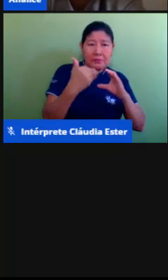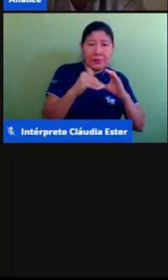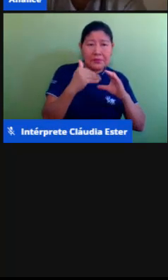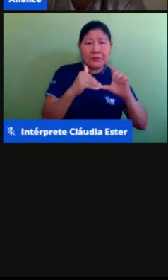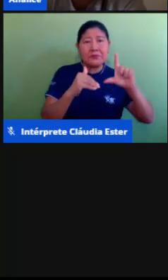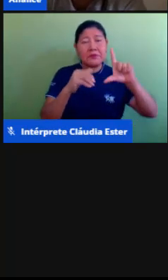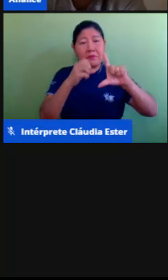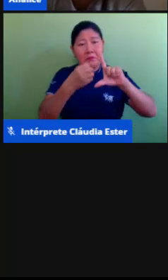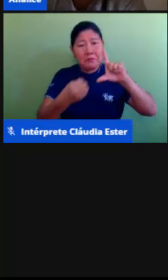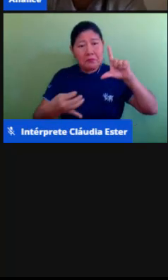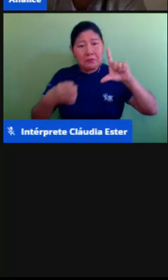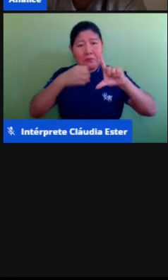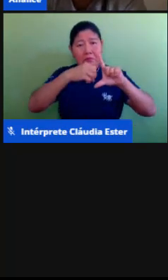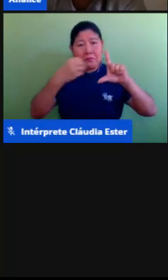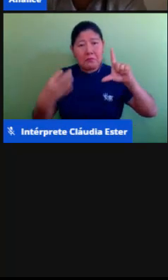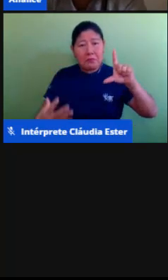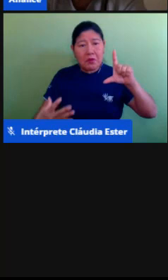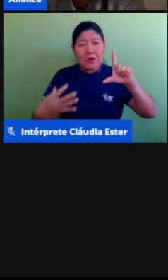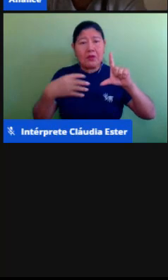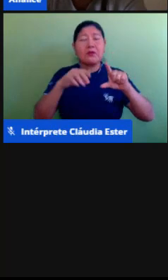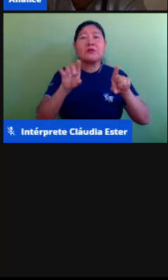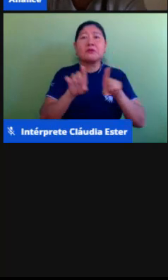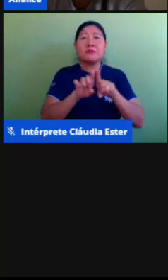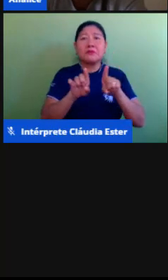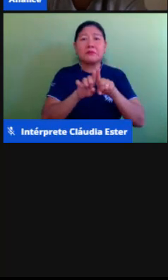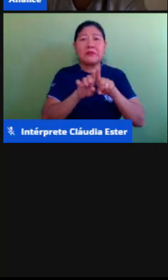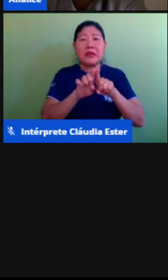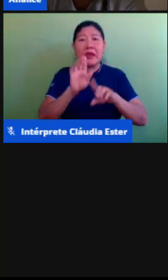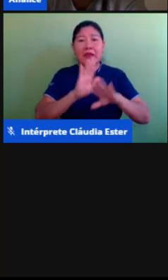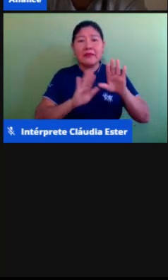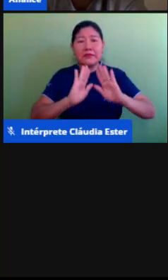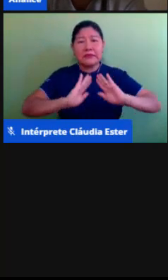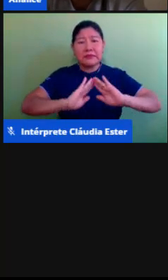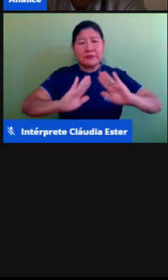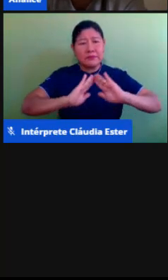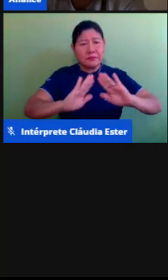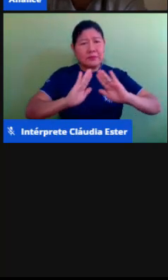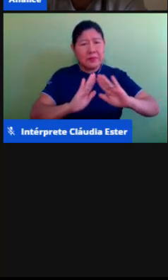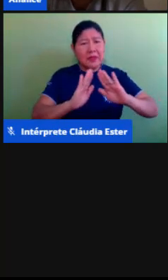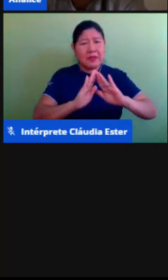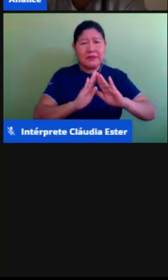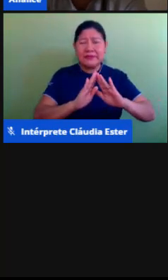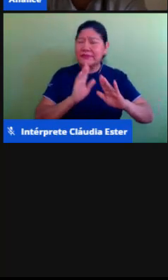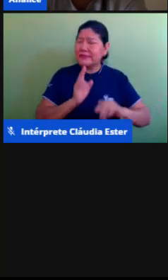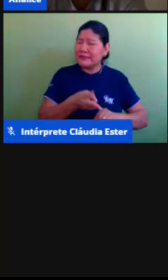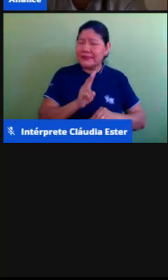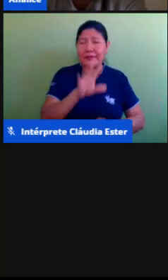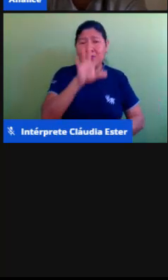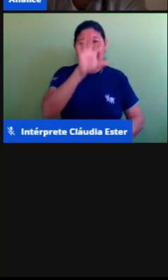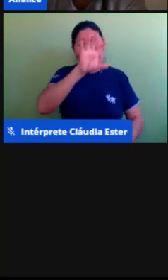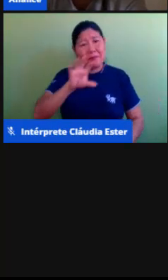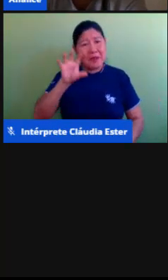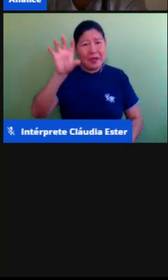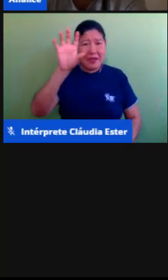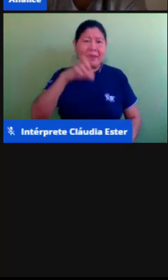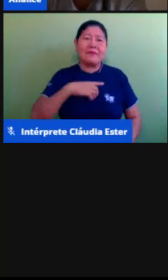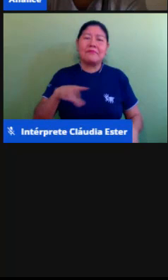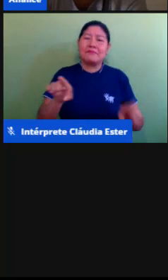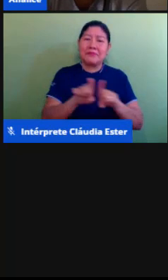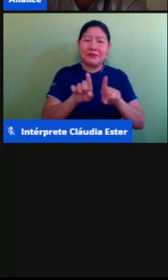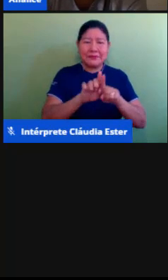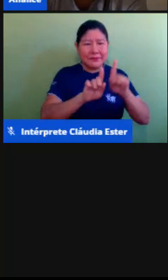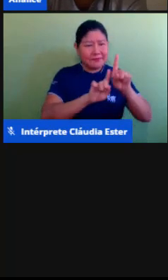tem lá o canalzinho de comunicação com a gente, vocês solicitam muito mapas gráficos para a gente, né? Então, essa é